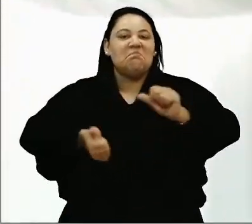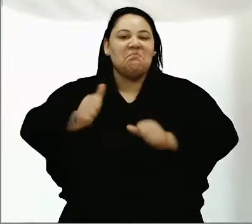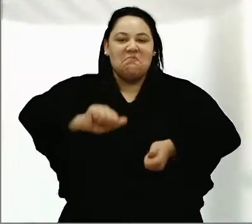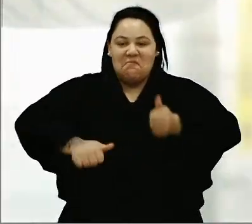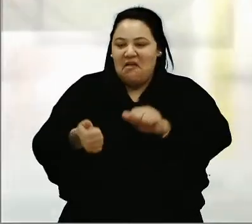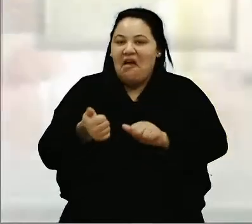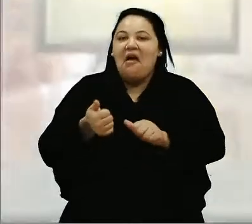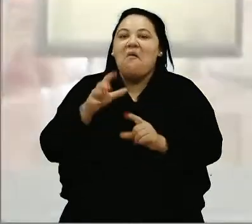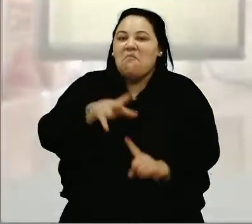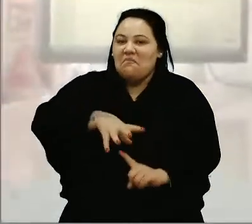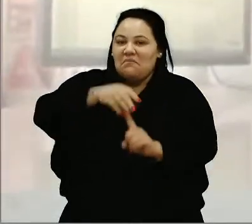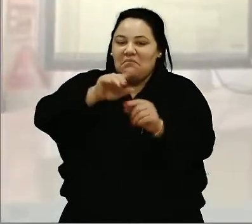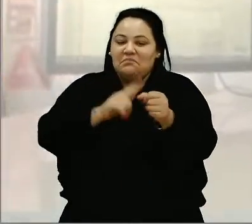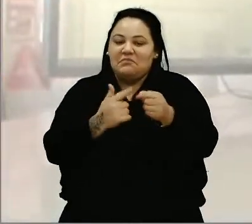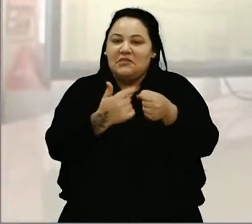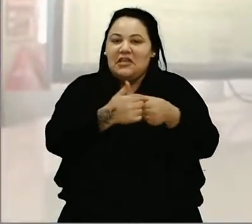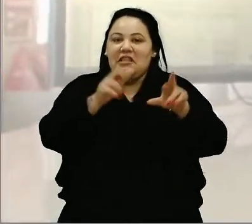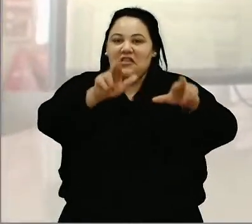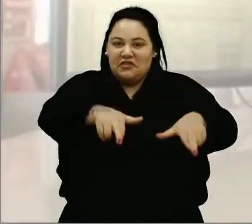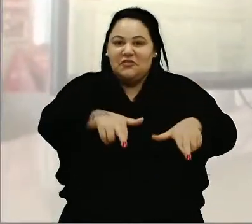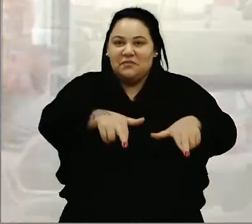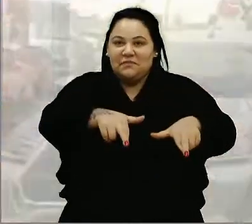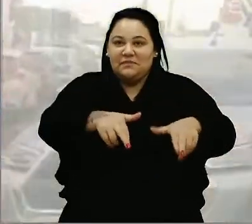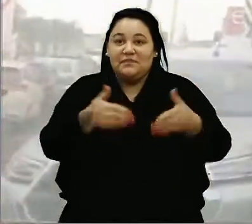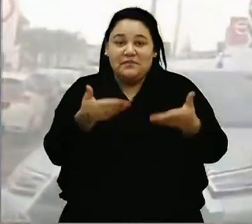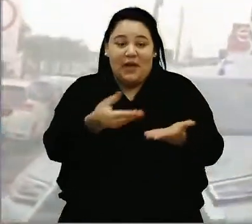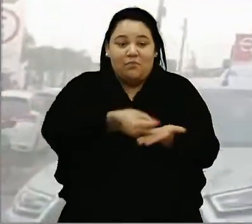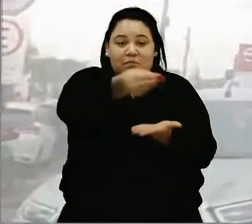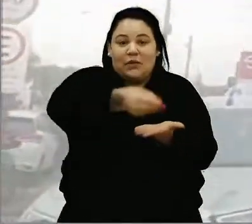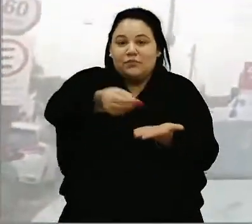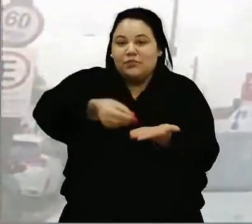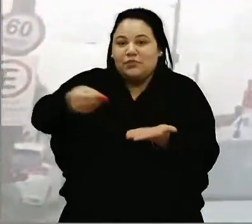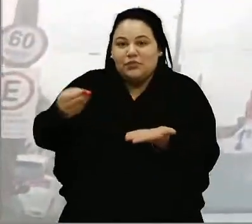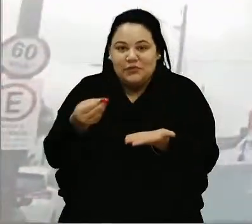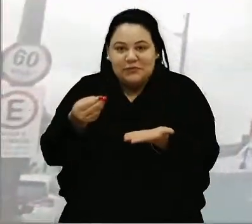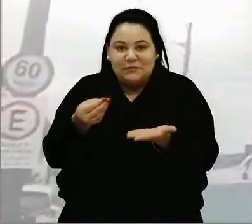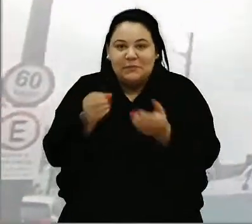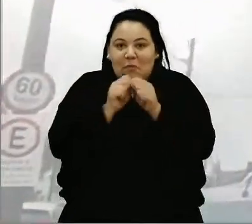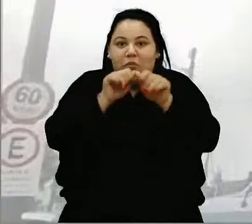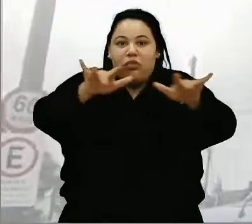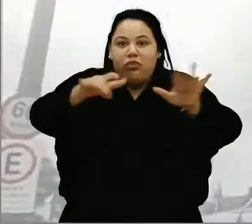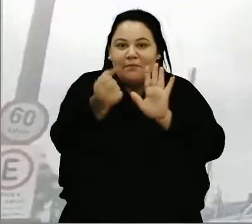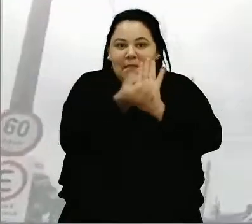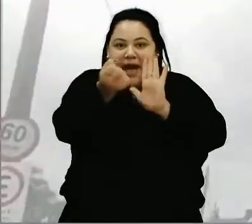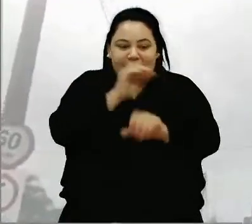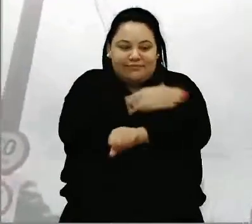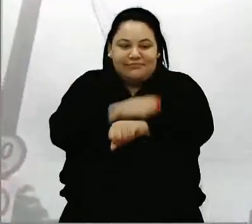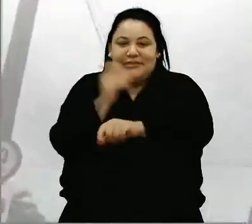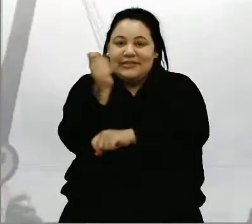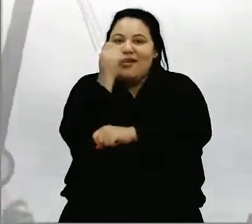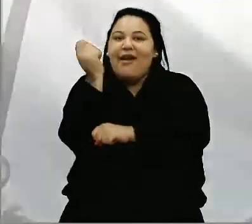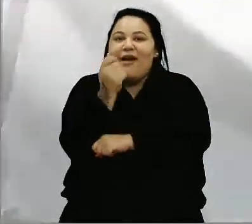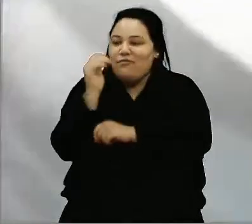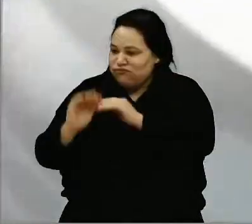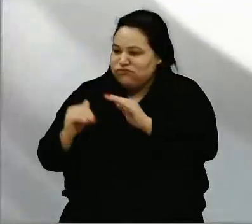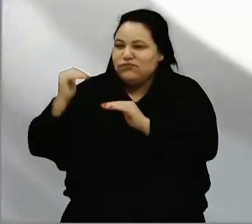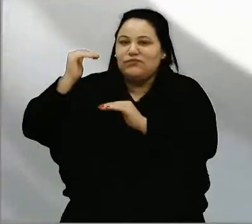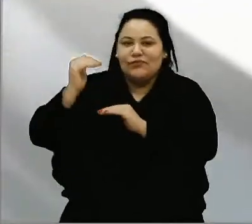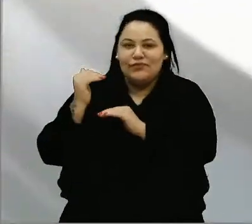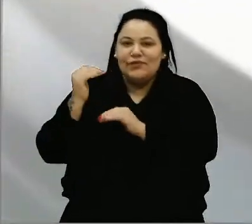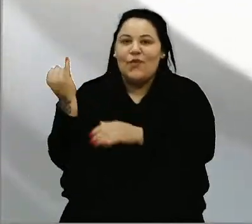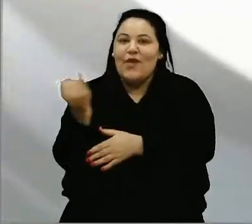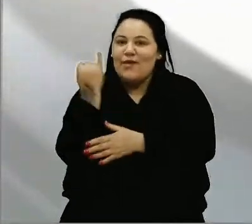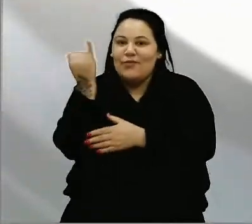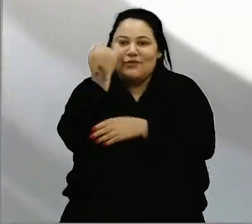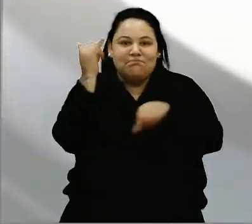principais cidades da região. A concessão para a distribuição da marca na Serra foi um passo importante para o Grupo Vaillant e para a Toyota